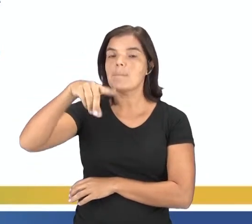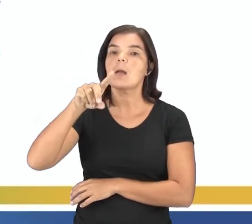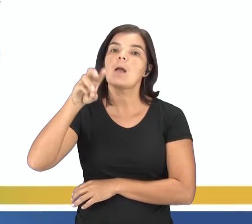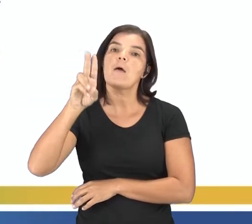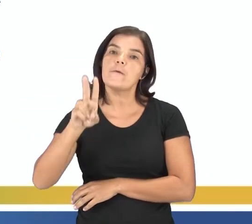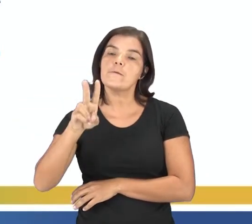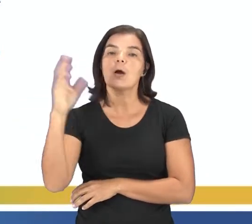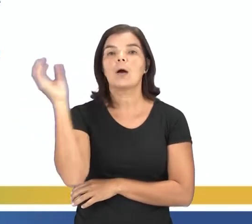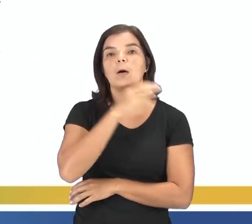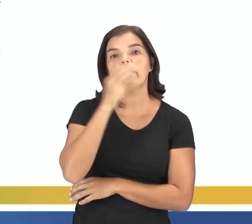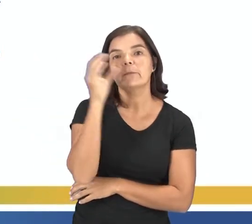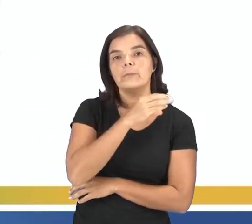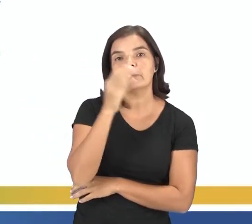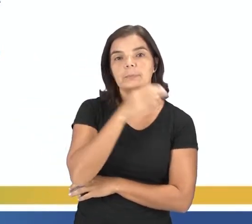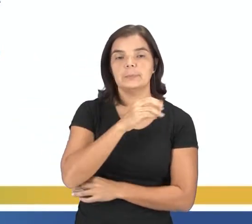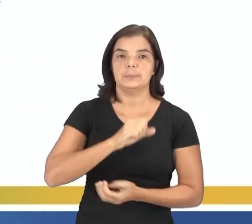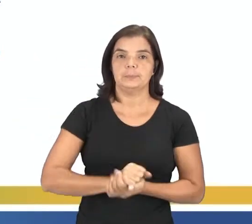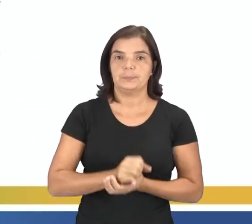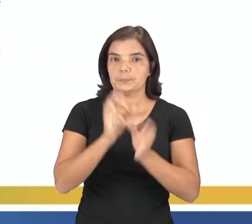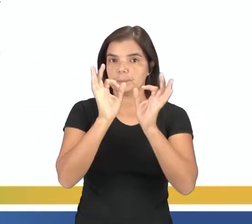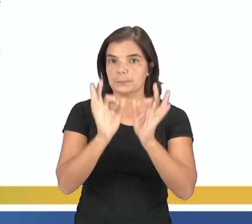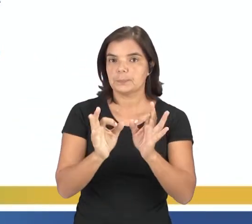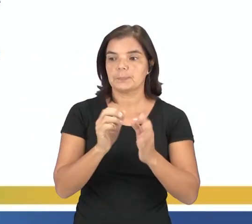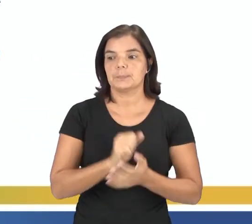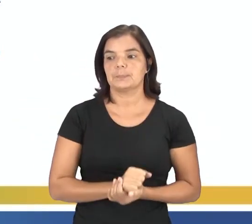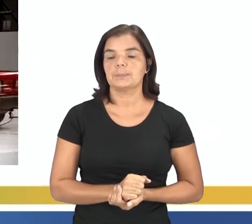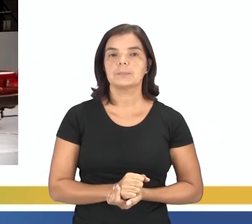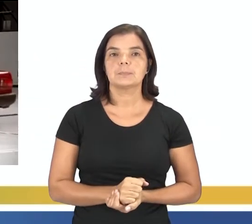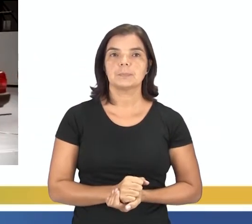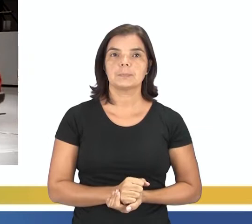v é a velocidade, certo?